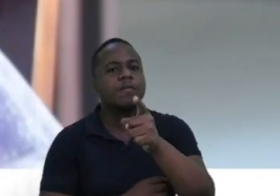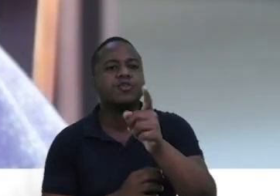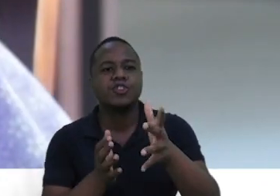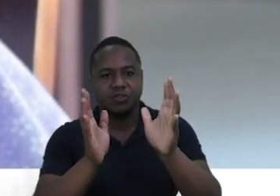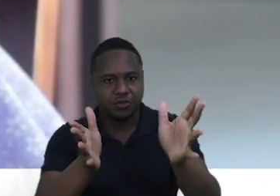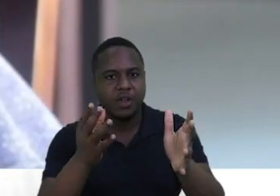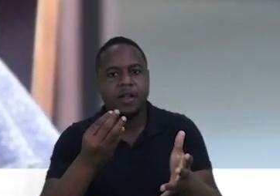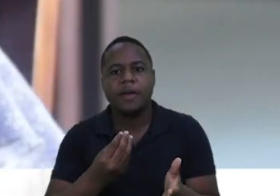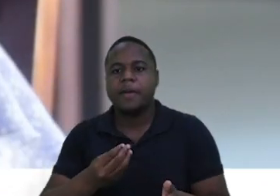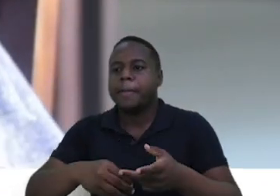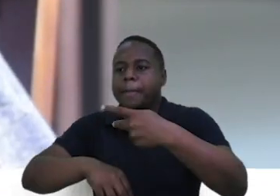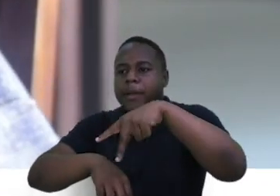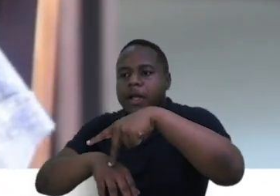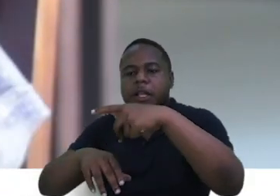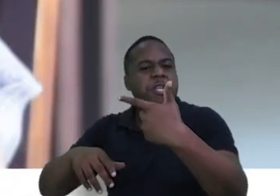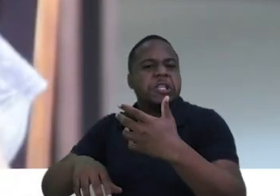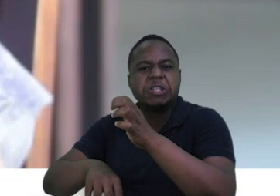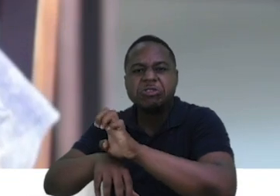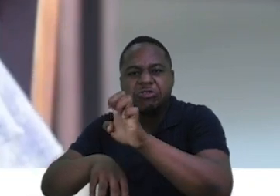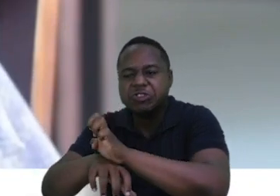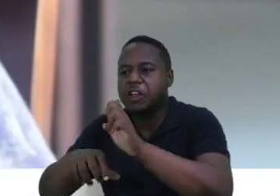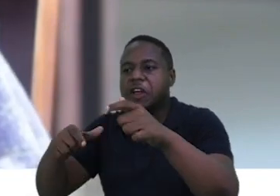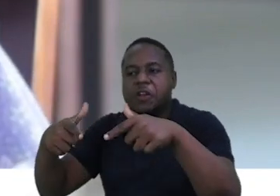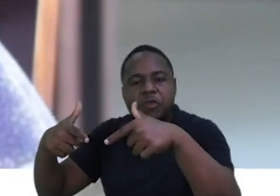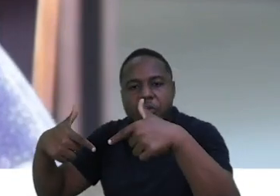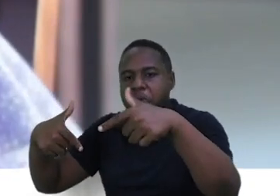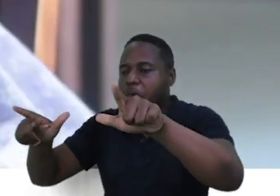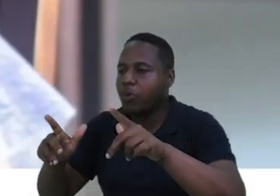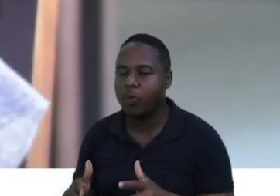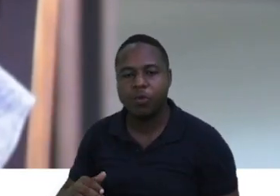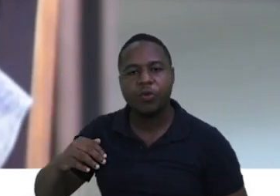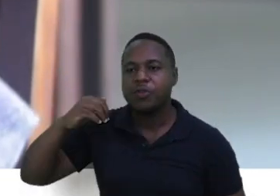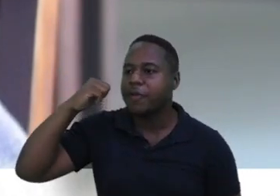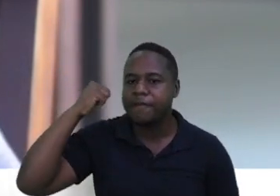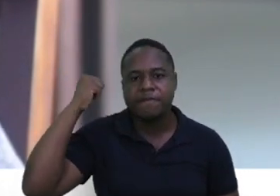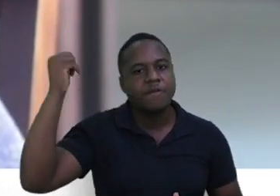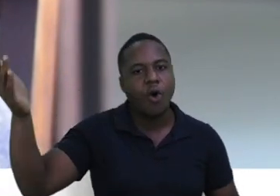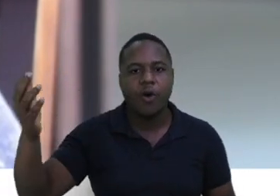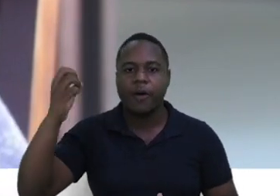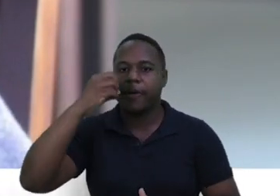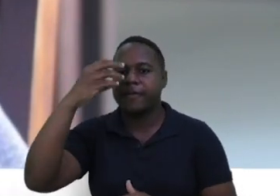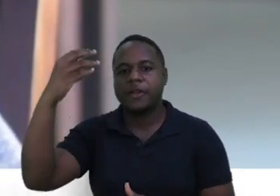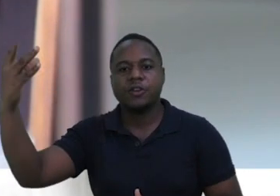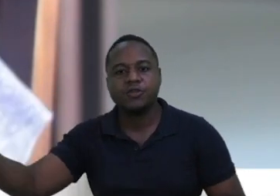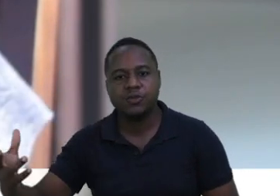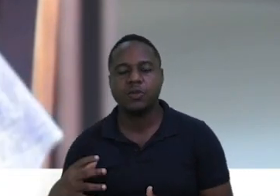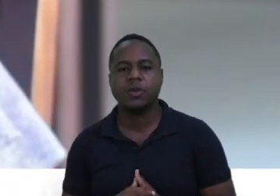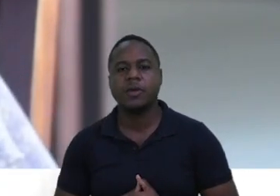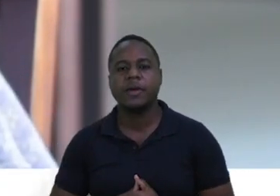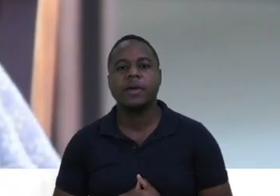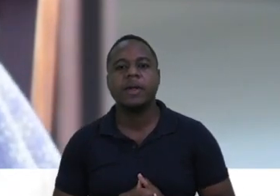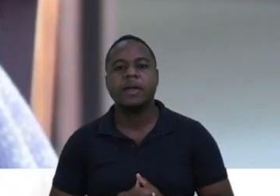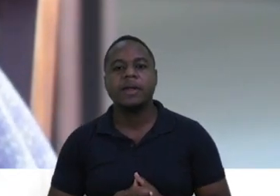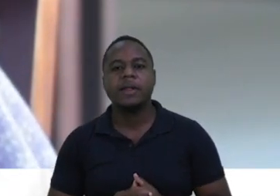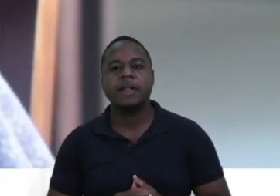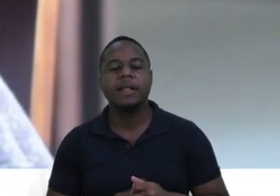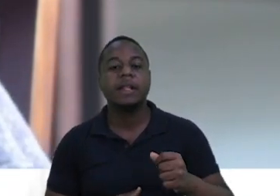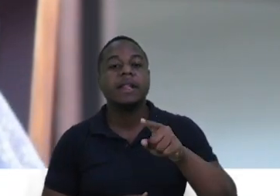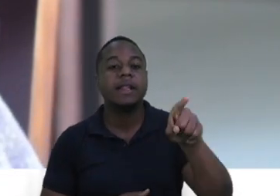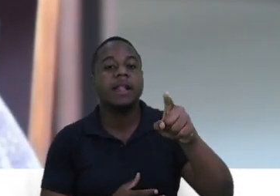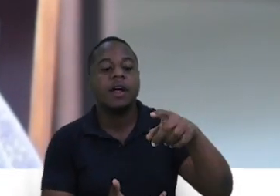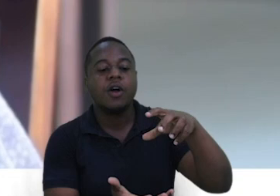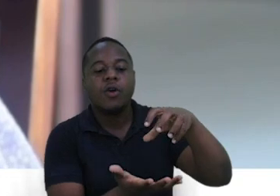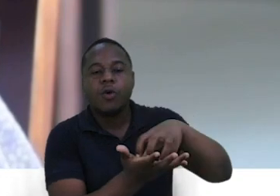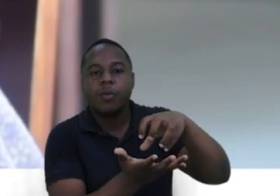barreiras, né, das fronteiras do nosso estado, sair para outros países, né? Conte algumas das principais